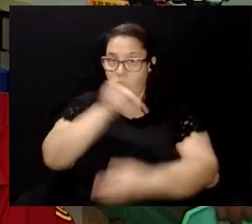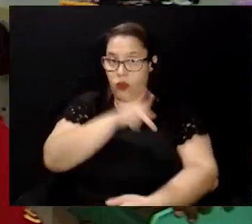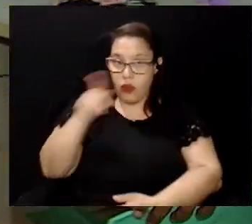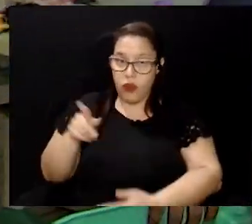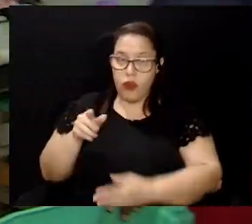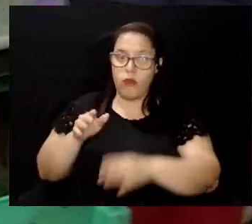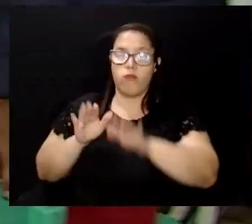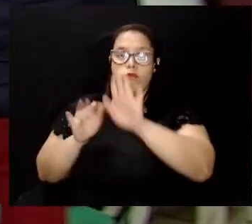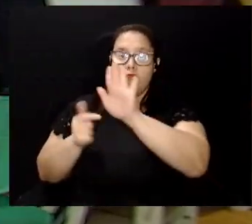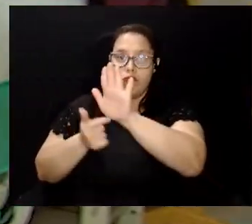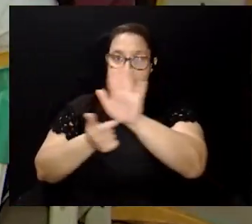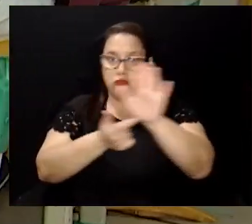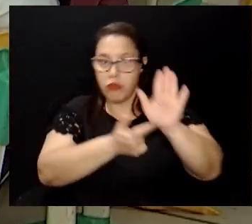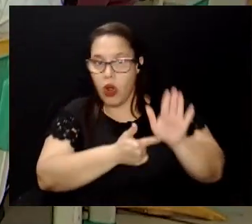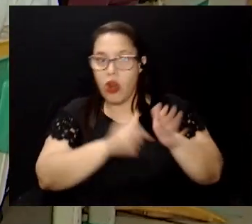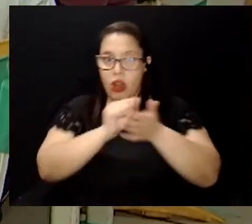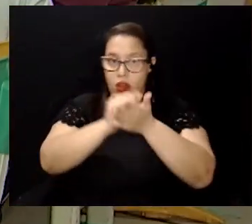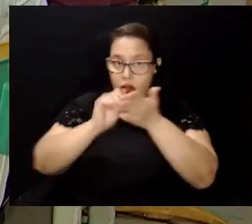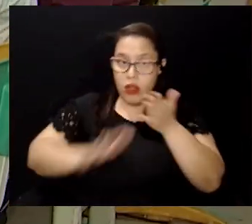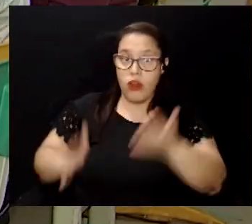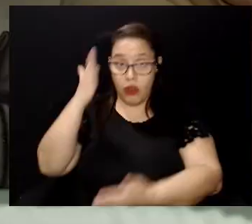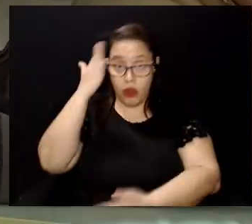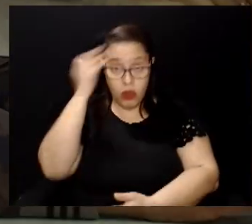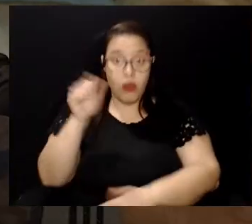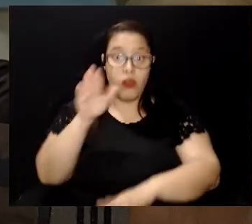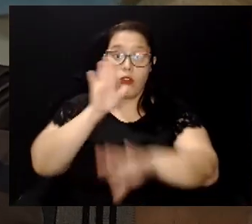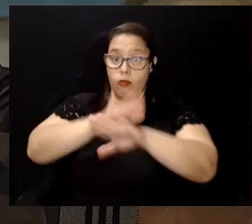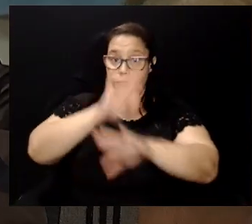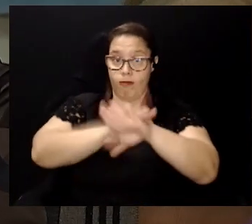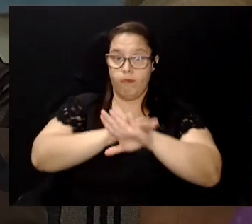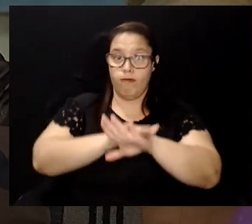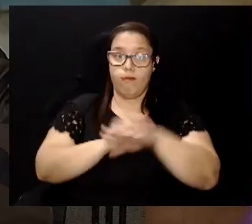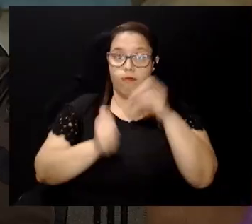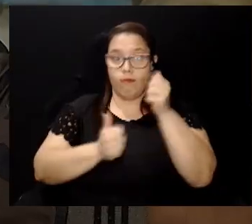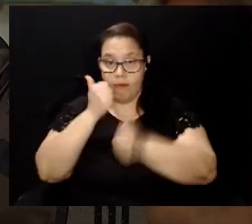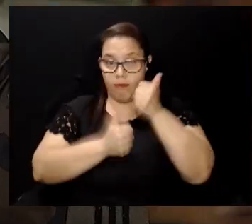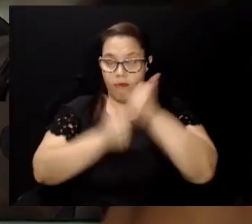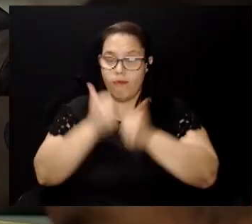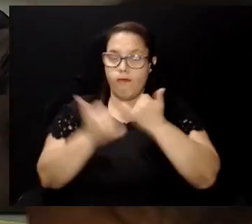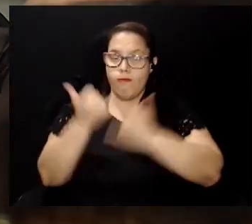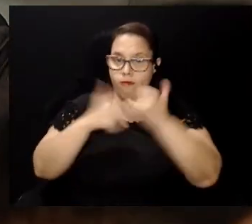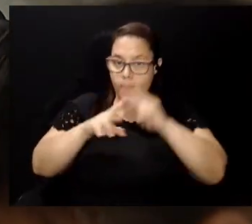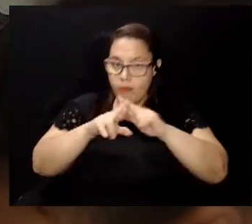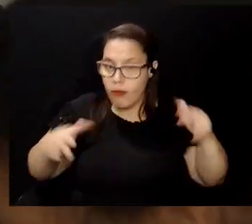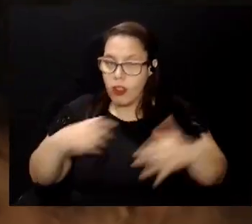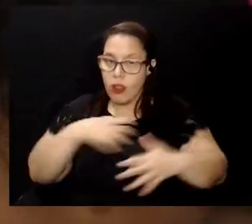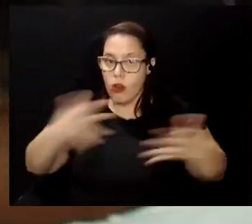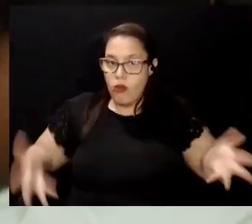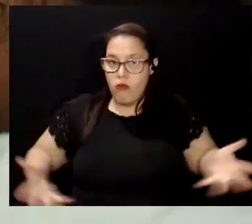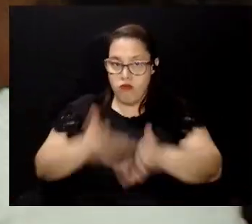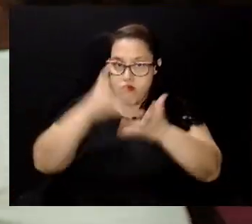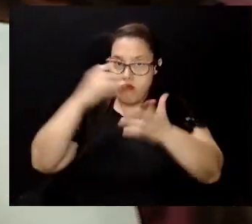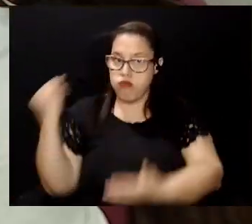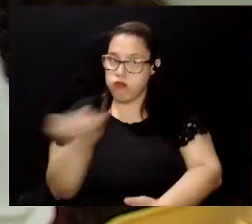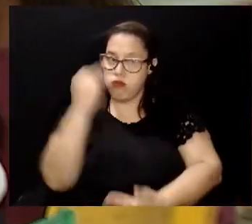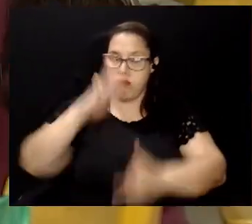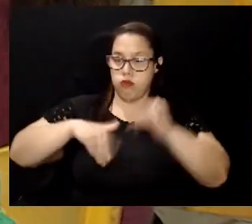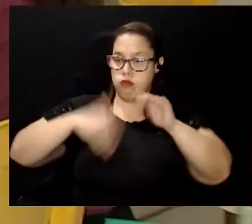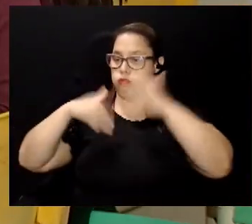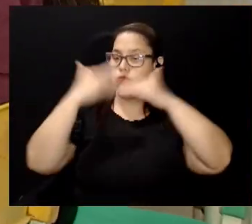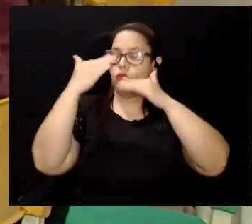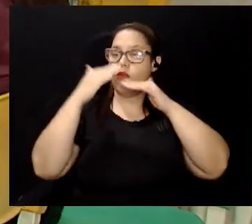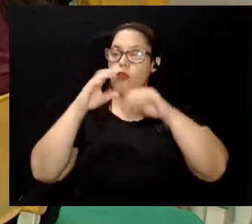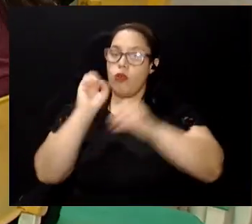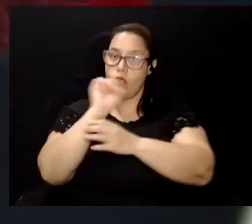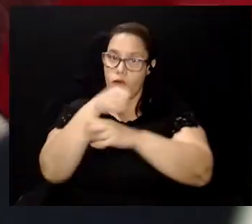professoras guiam cada atividade. Elas sabem que por trás de cada jogo e dinâmica existe um estímulo vital para o